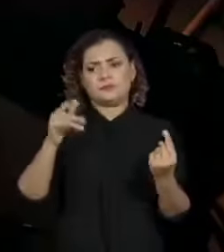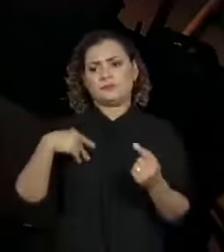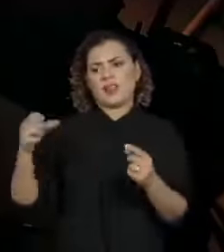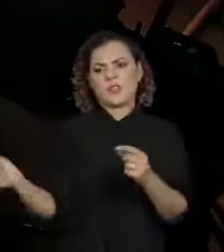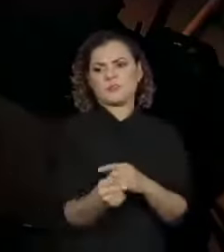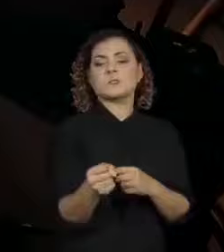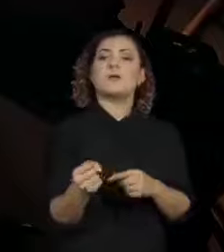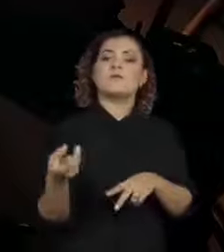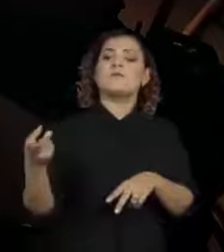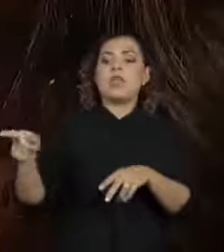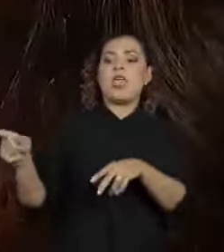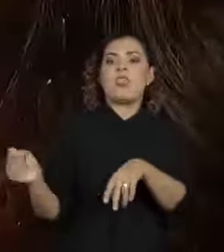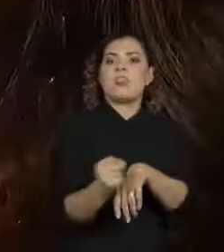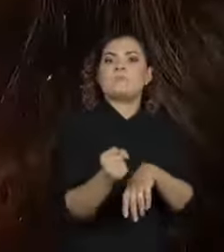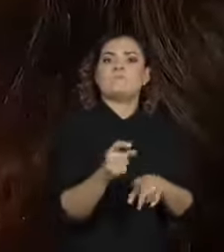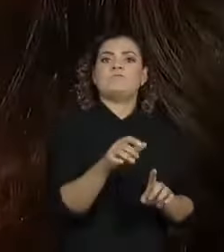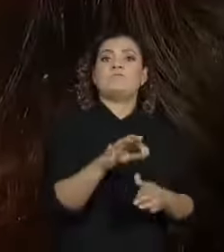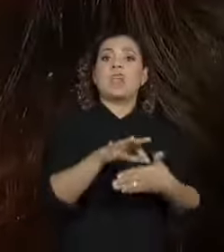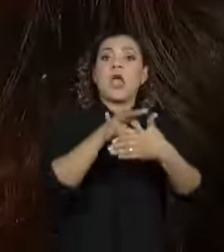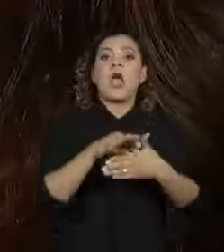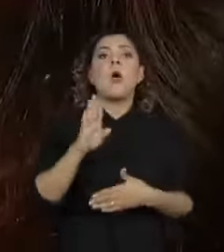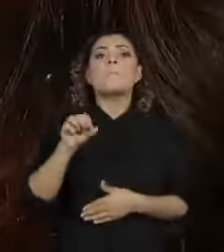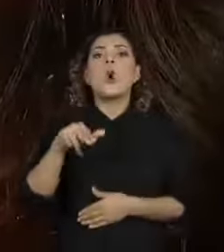vivo e um banho no meu ouvido